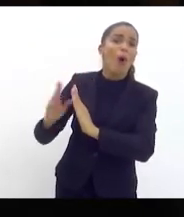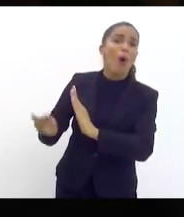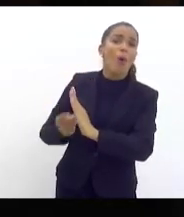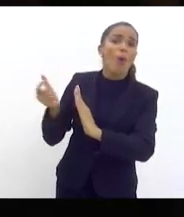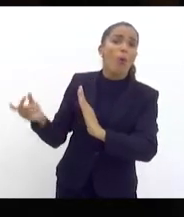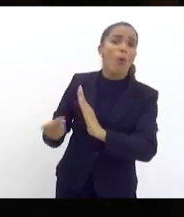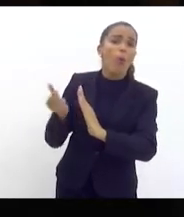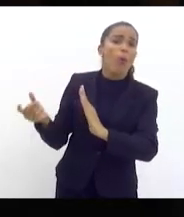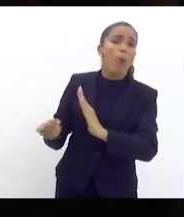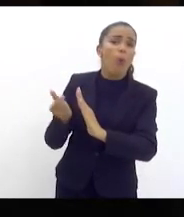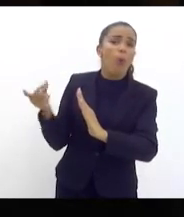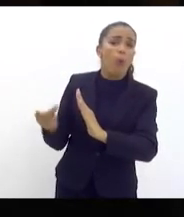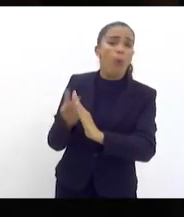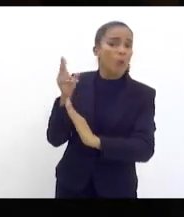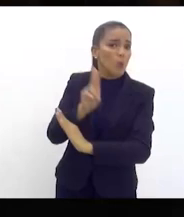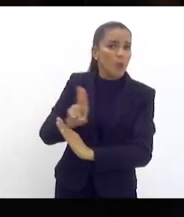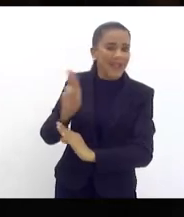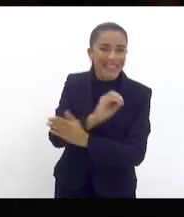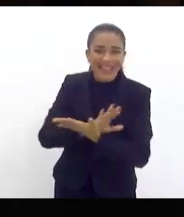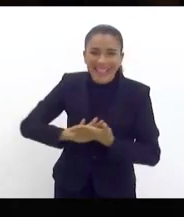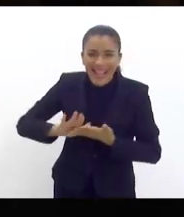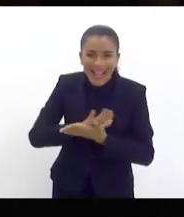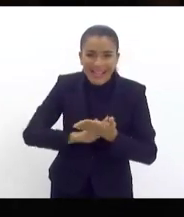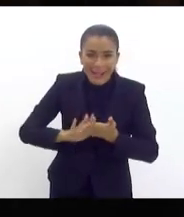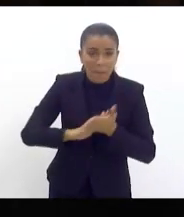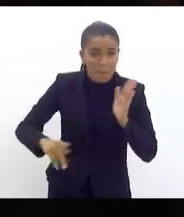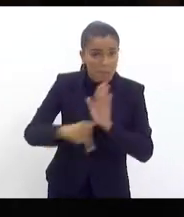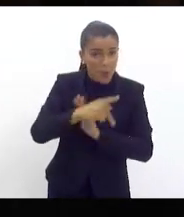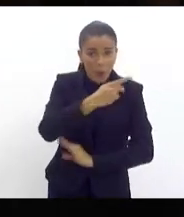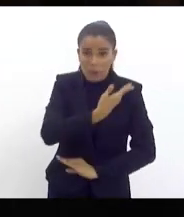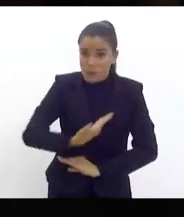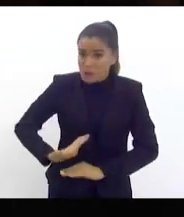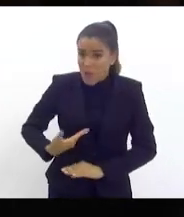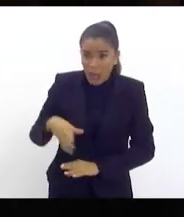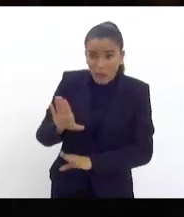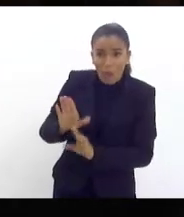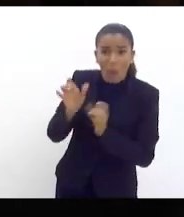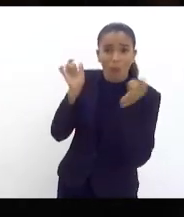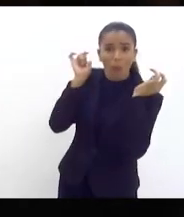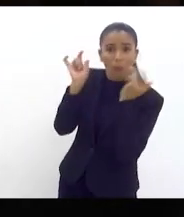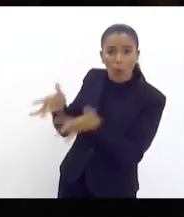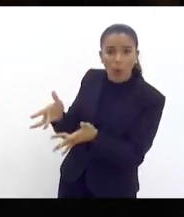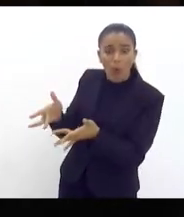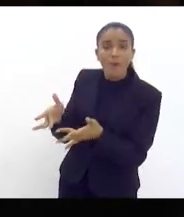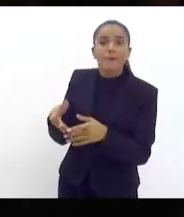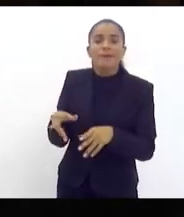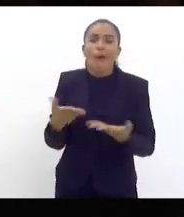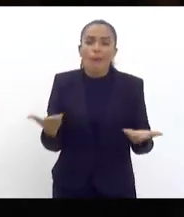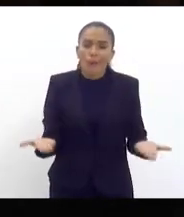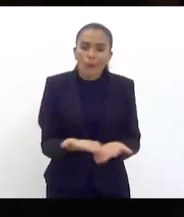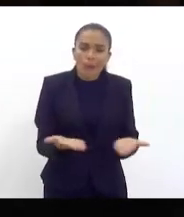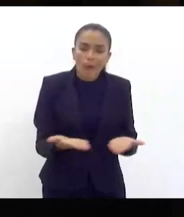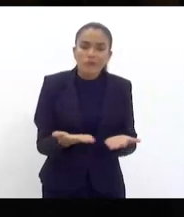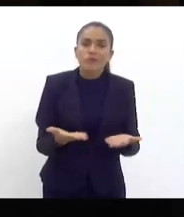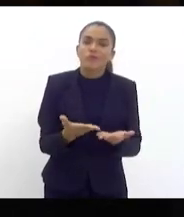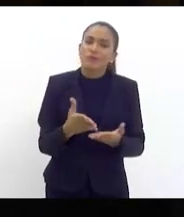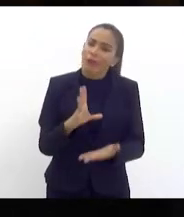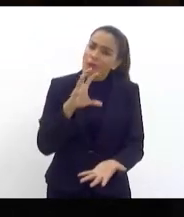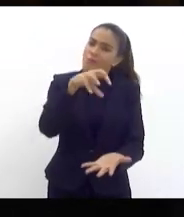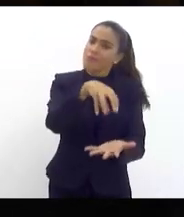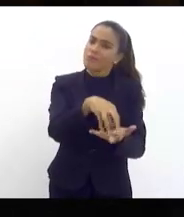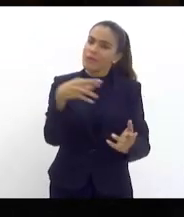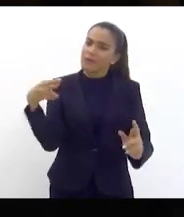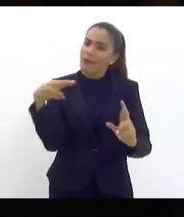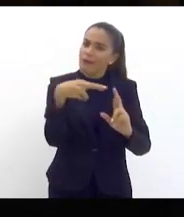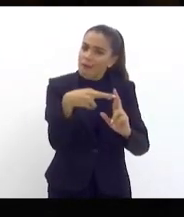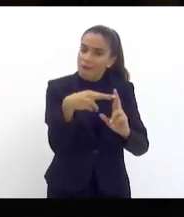sem qualquer utilização pelo próprio Estado. Então, hoje, se consolida também esse centro de